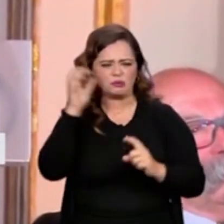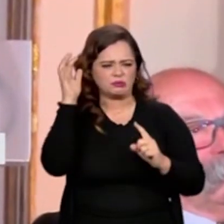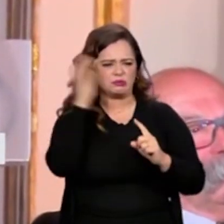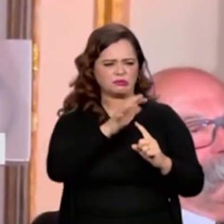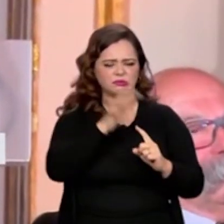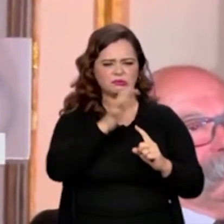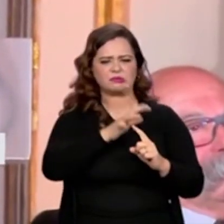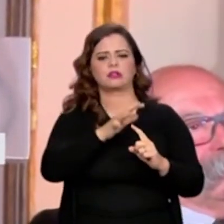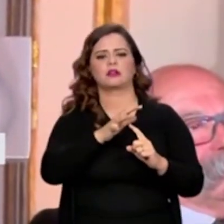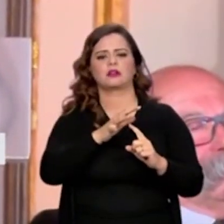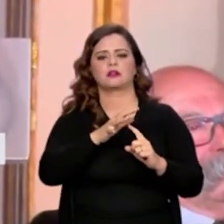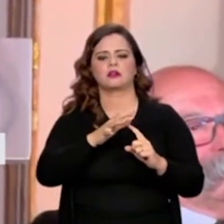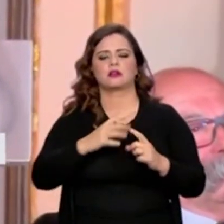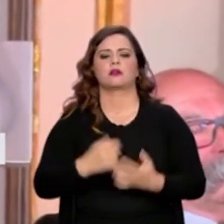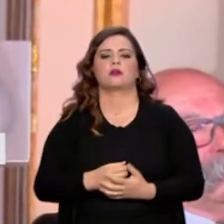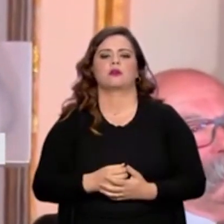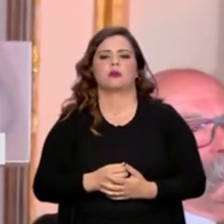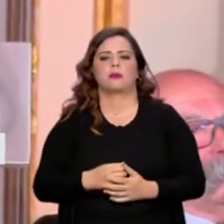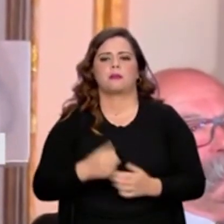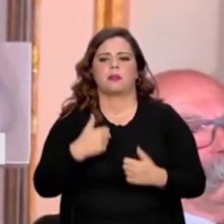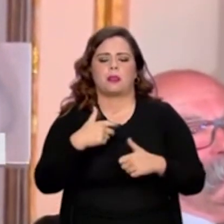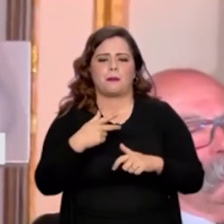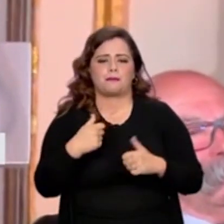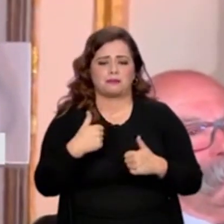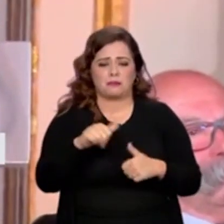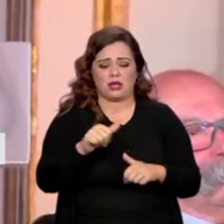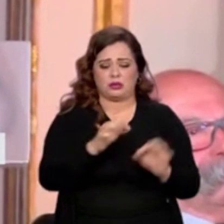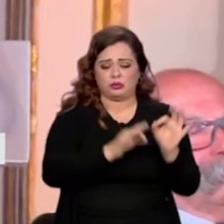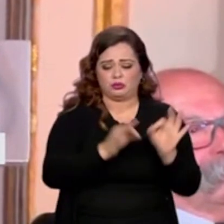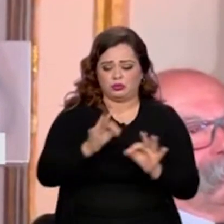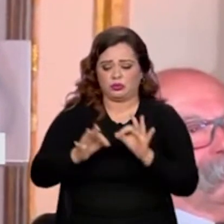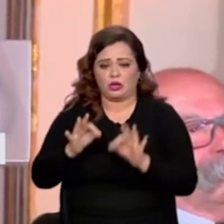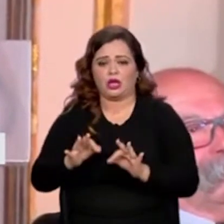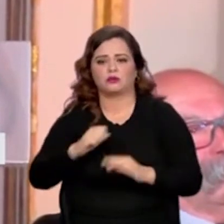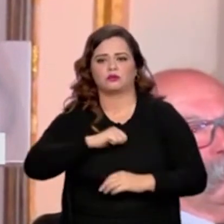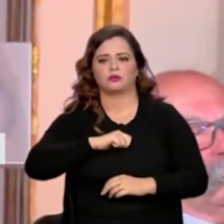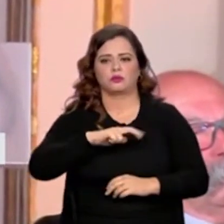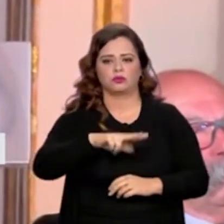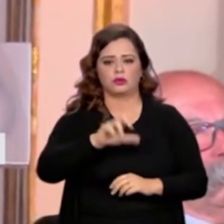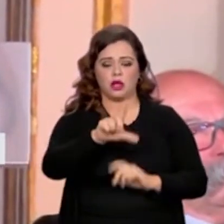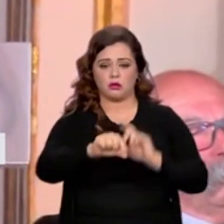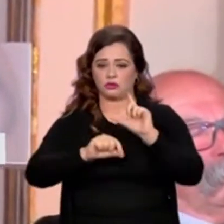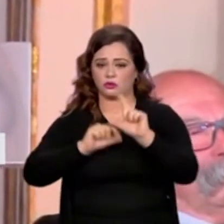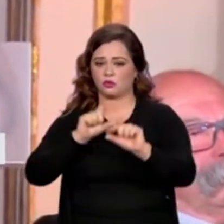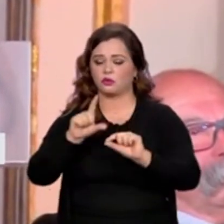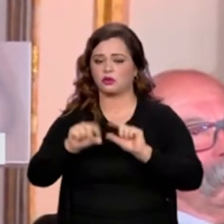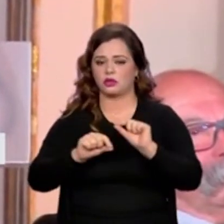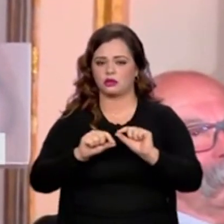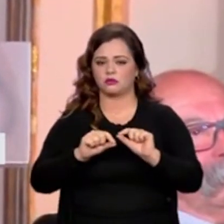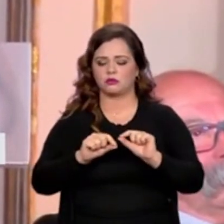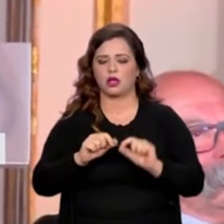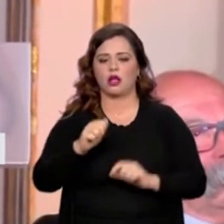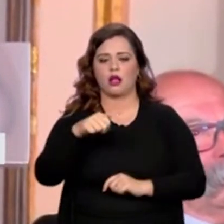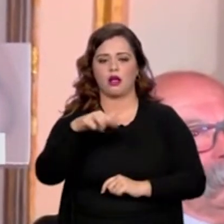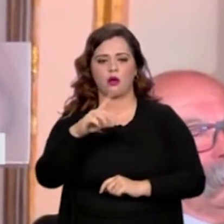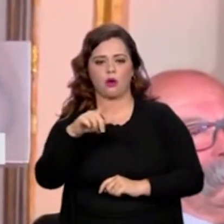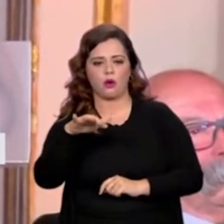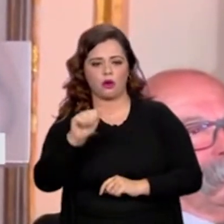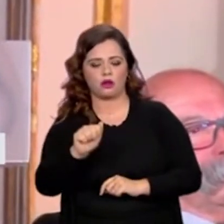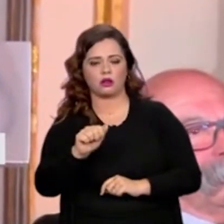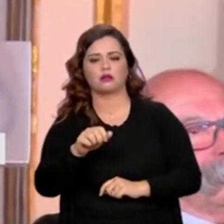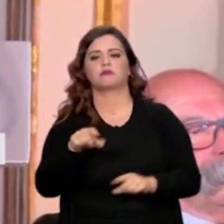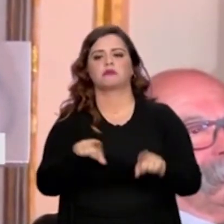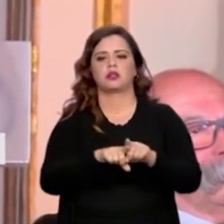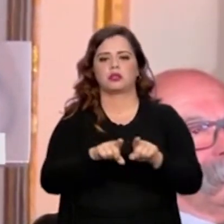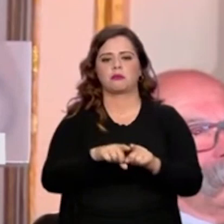prêmio escolhido por unanimidade por jurados de Portugal, do Brasil, de Angola e de Moçambique. Um prêmio